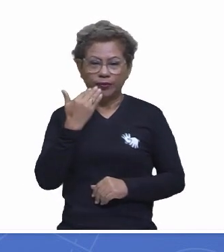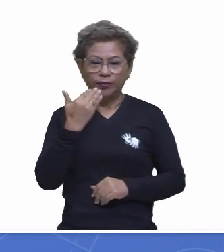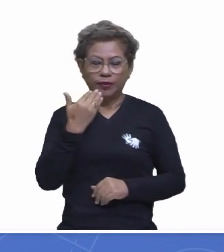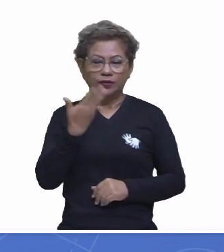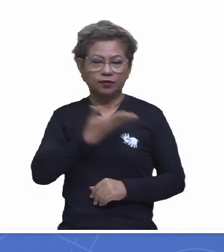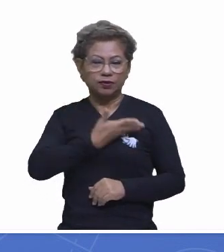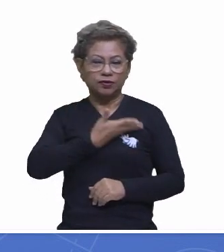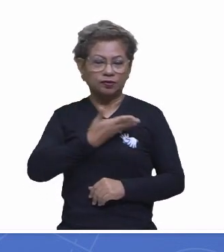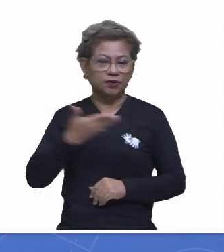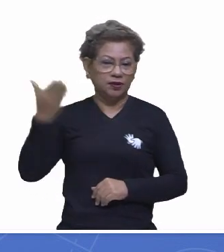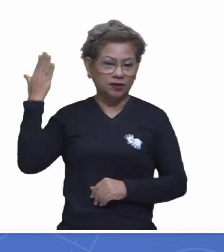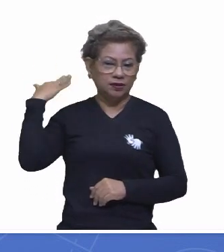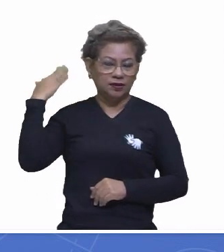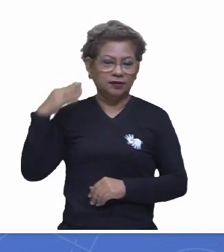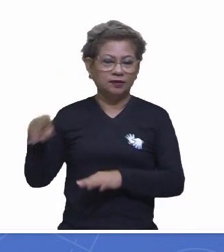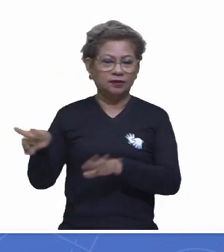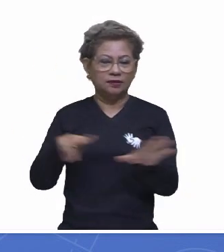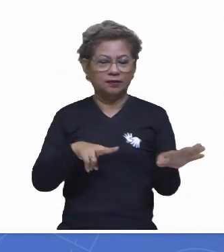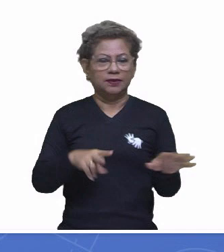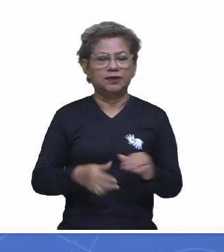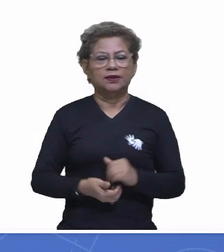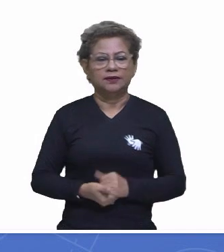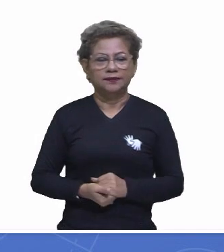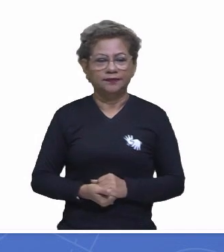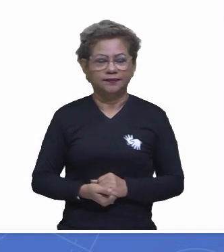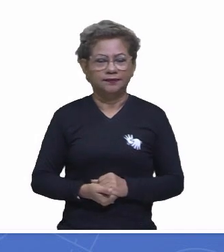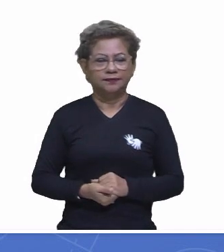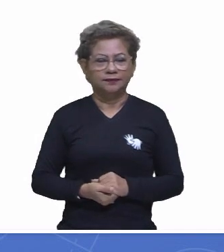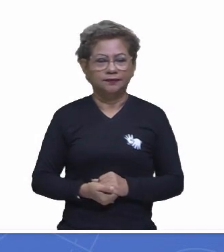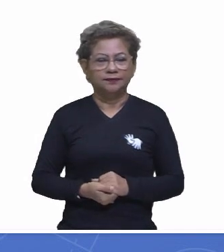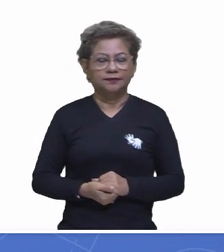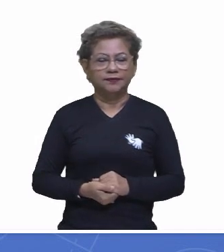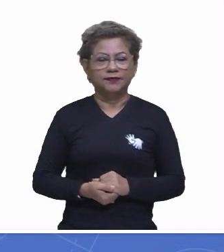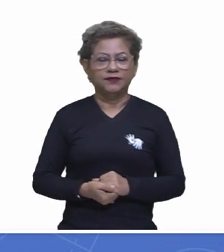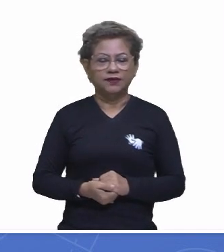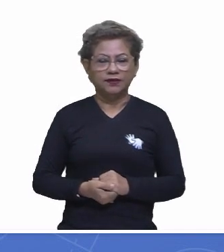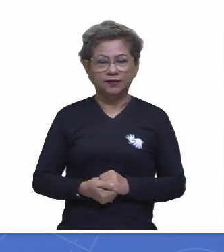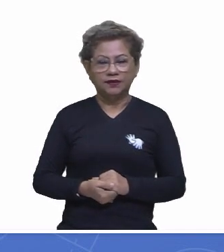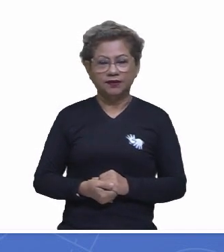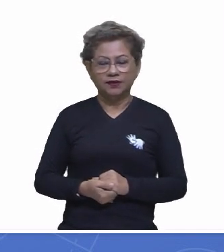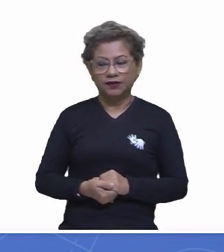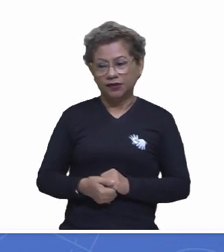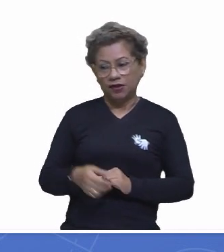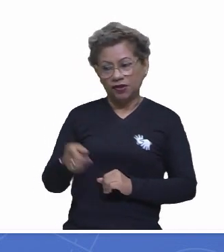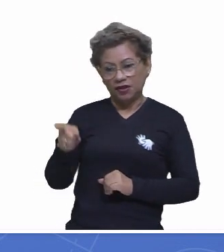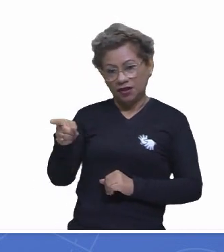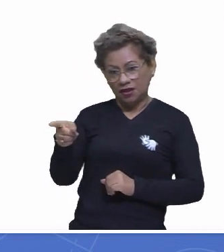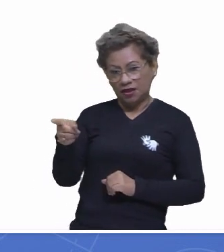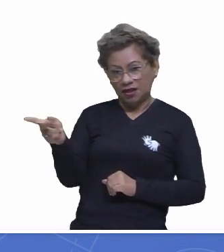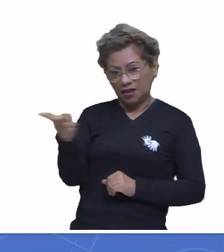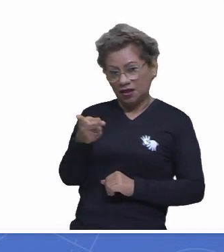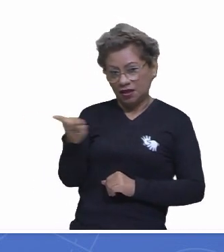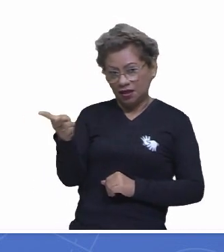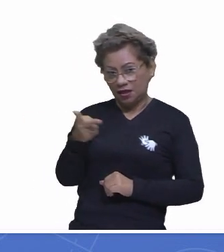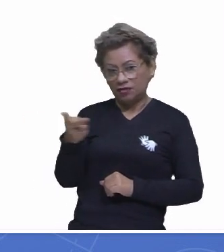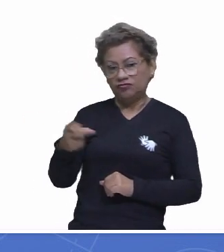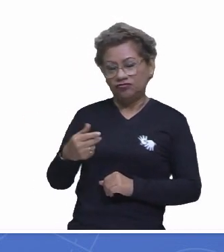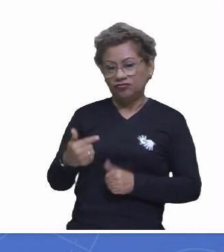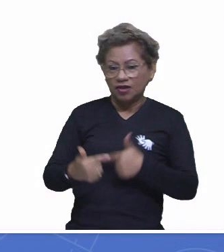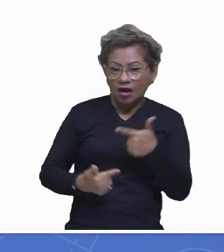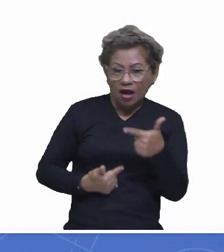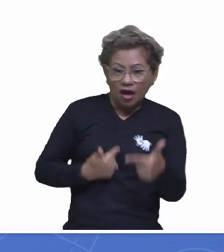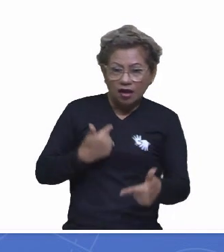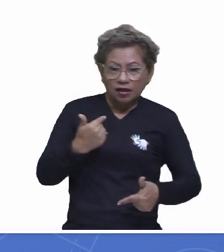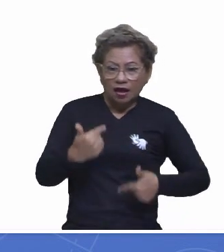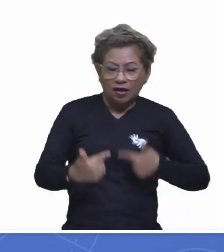por último, na última frase, nós temos they were working. Eles estiveram, né? Estavam trabalhando. Aliás, estavam